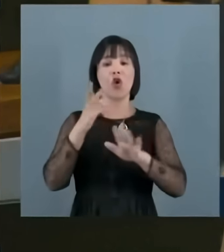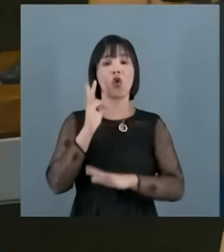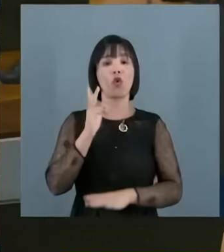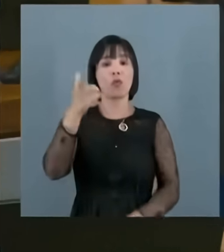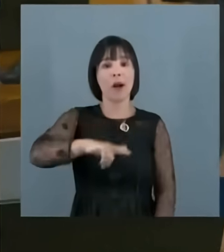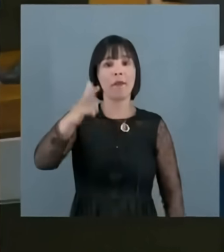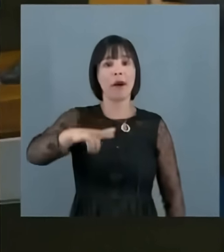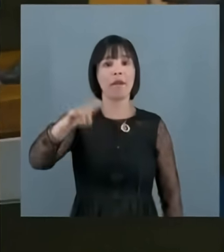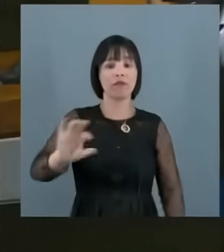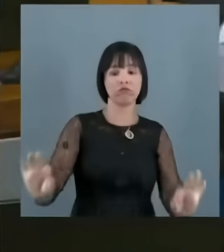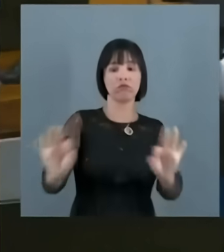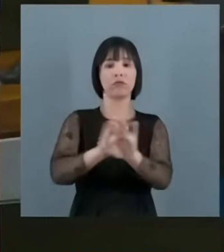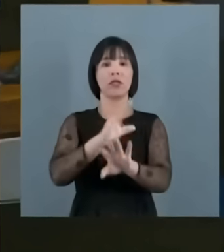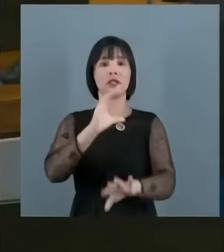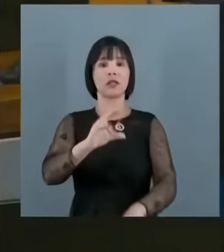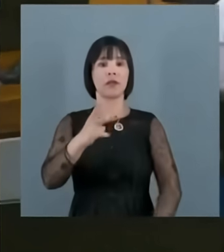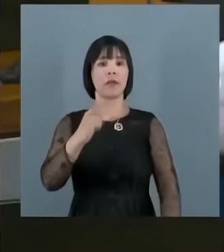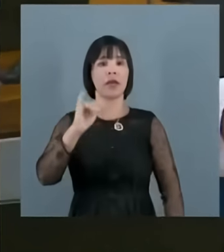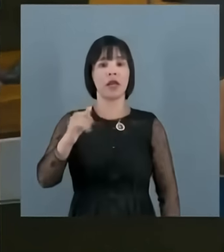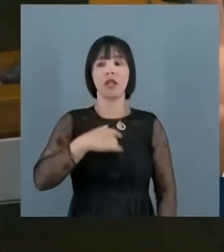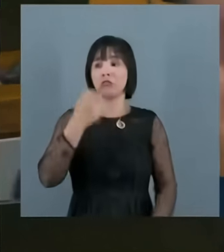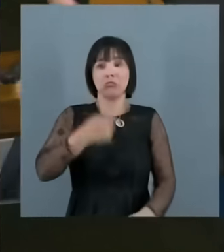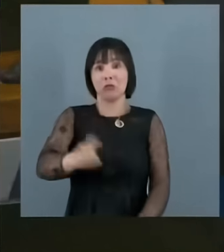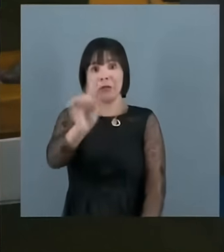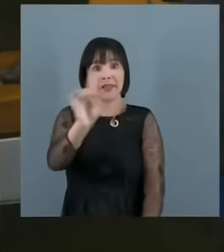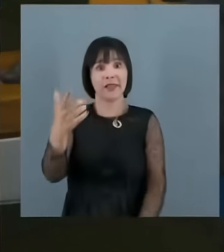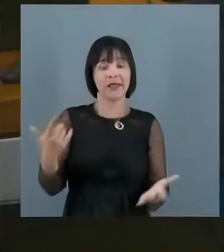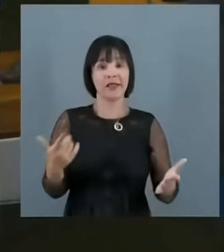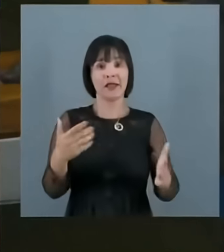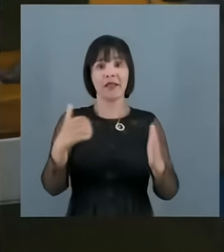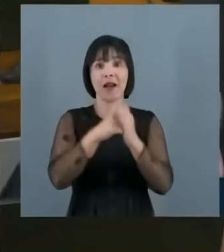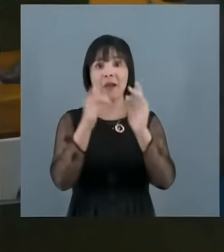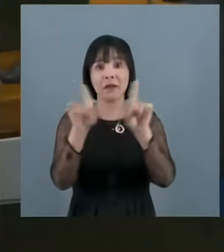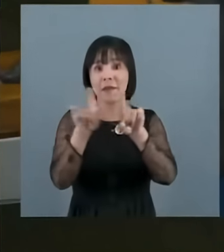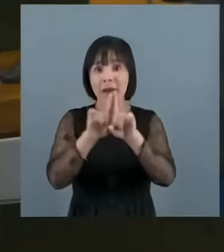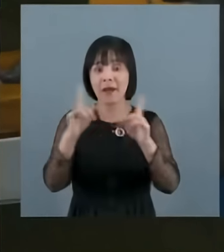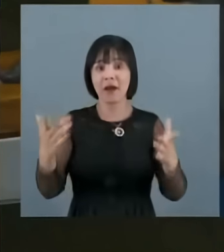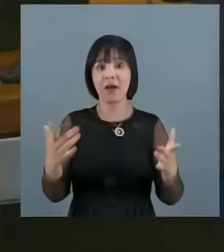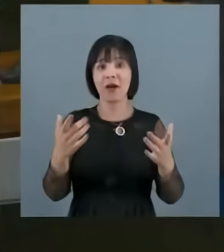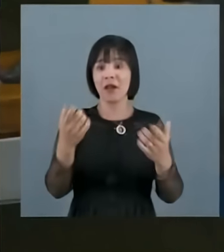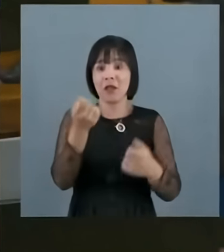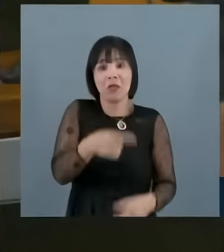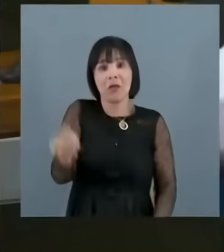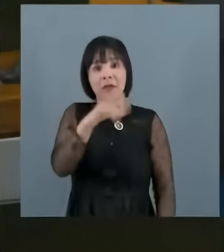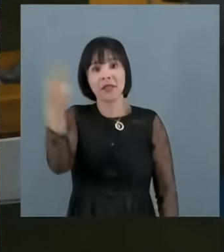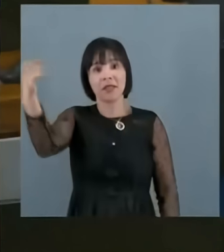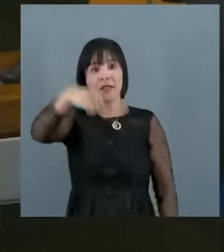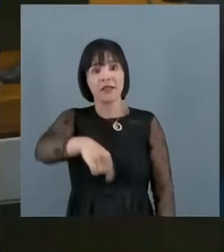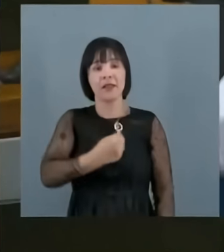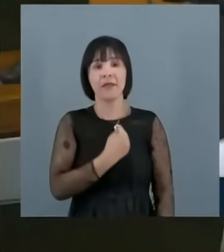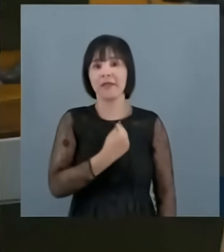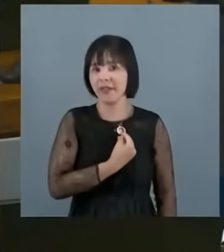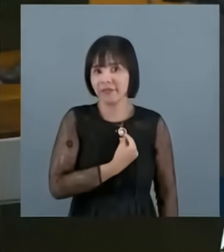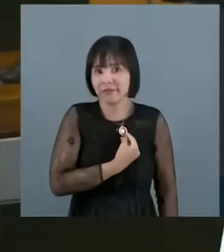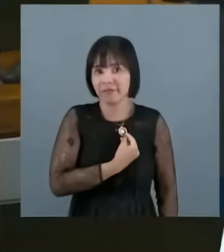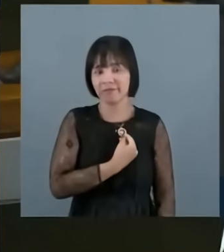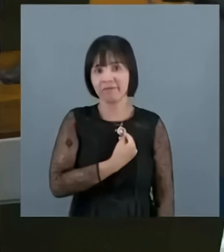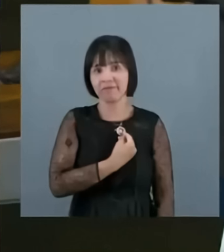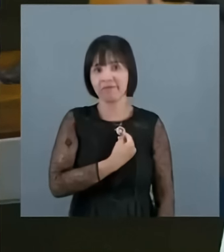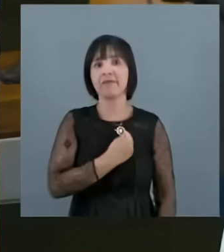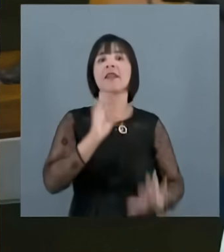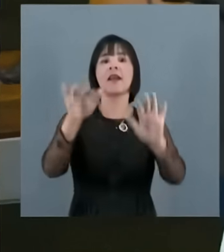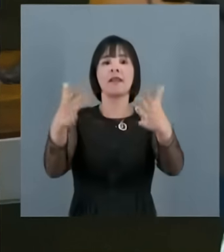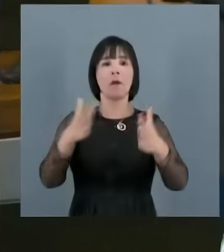acabou a CPI. Não precisa pedir CPI nem aqui, nem na Câmara. Como? Se ninguém precisa vir. Então, eu, na